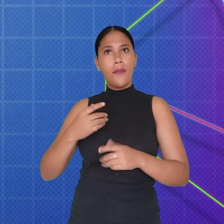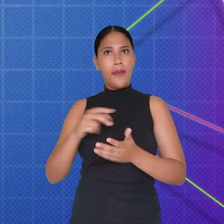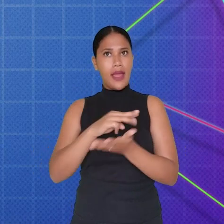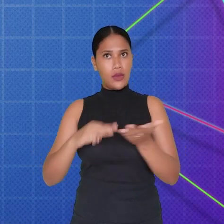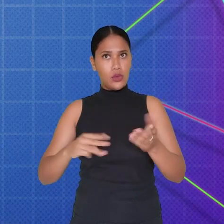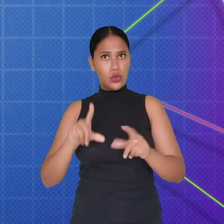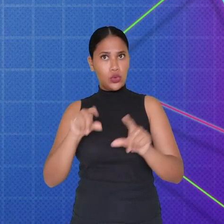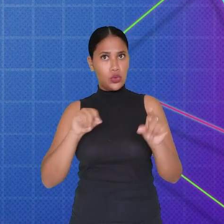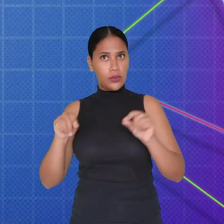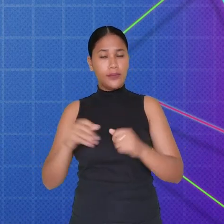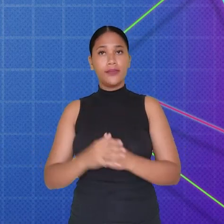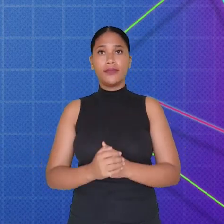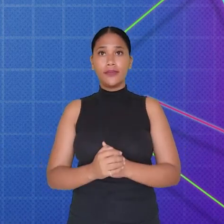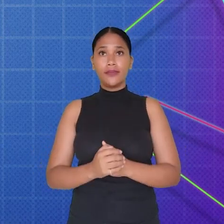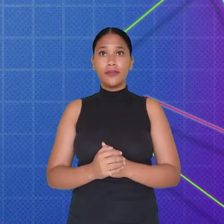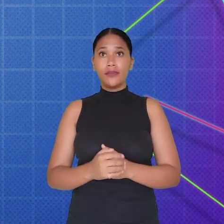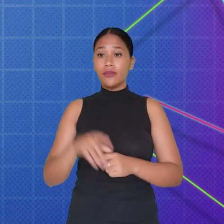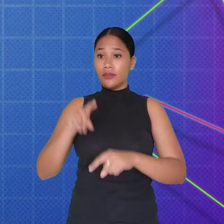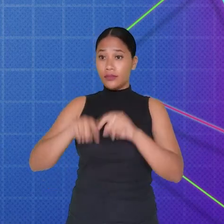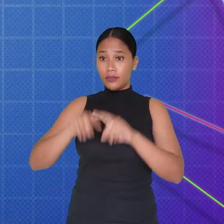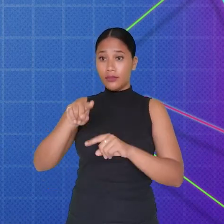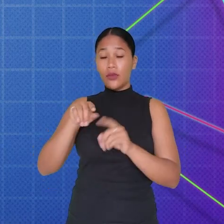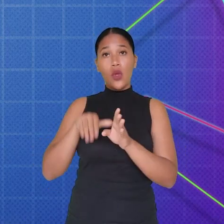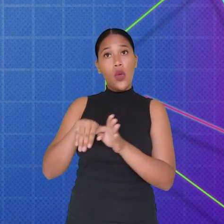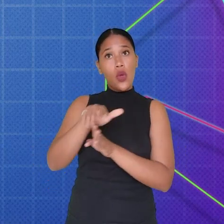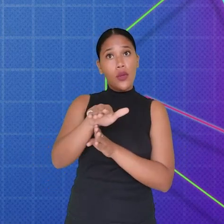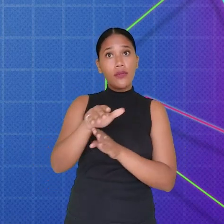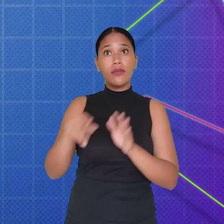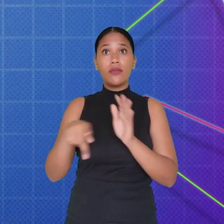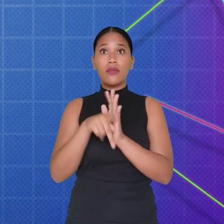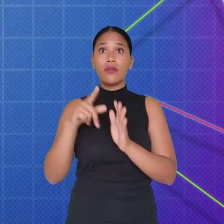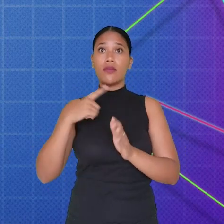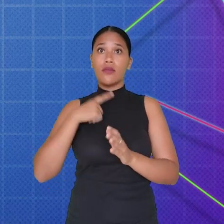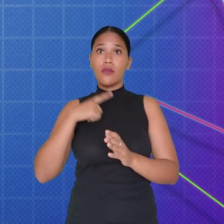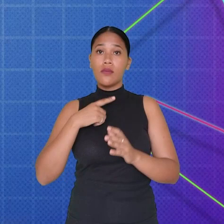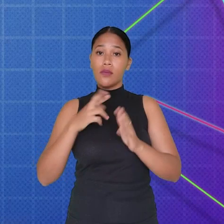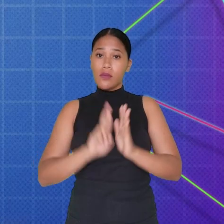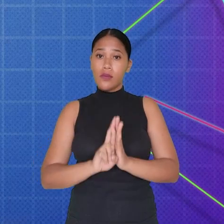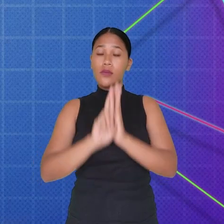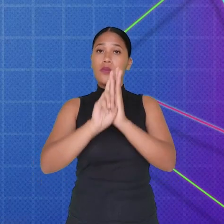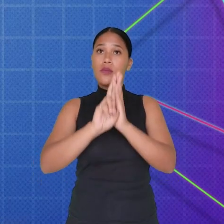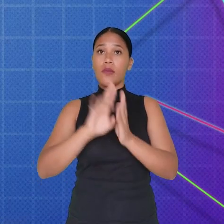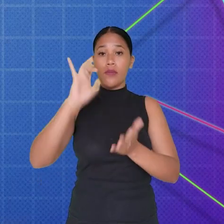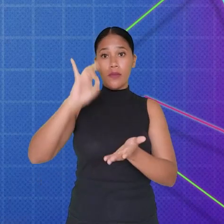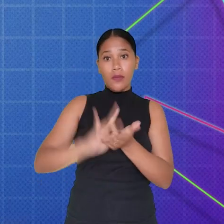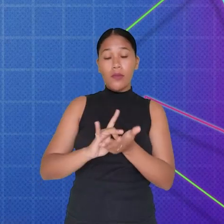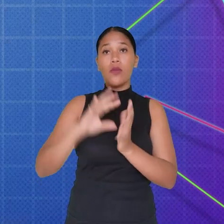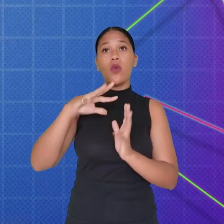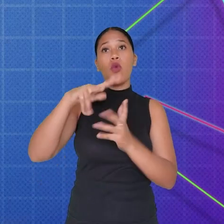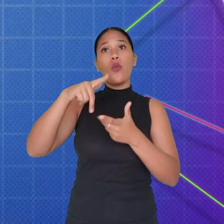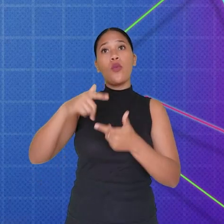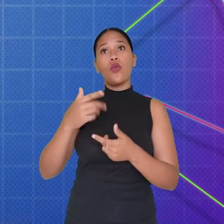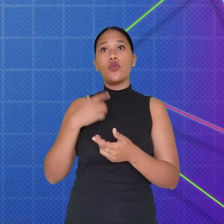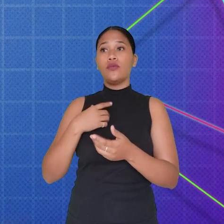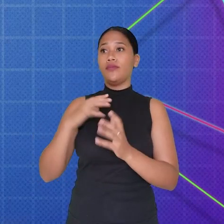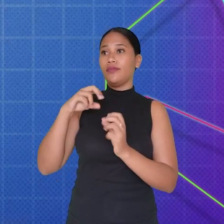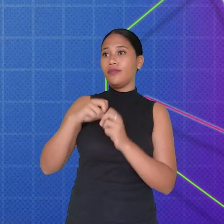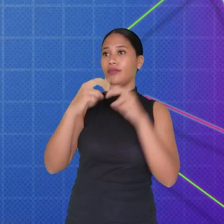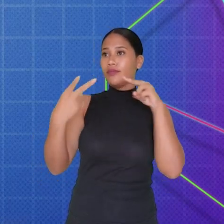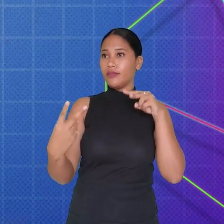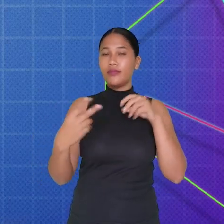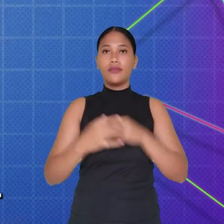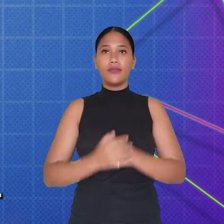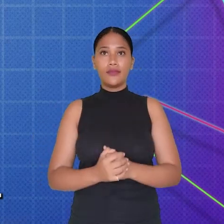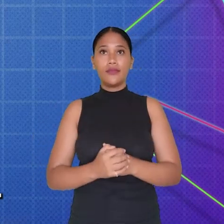métodos. Os objetos são o núcleo da programação orientada a objetos, representando entidades reais no mundo virtual do seu